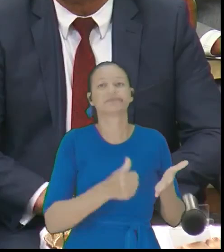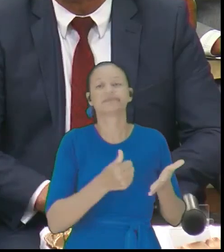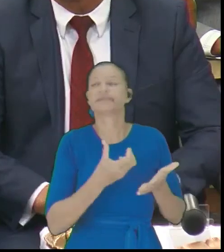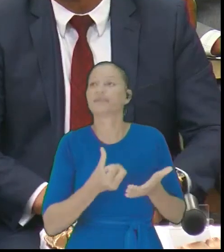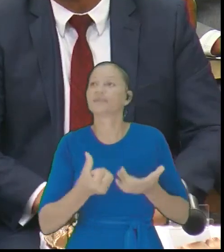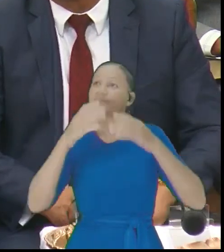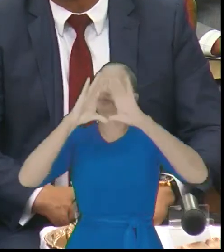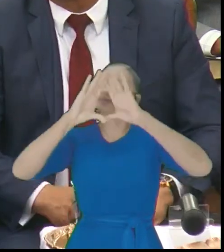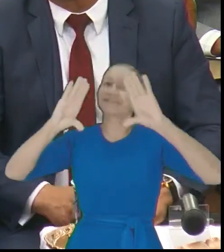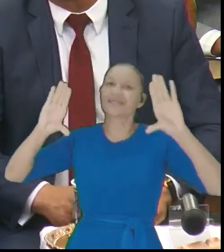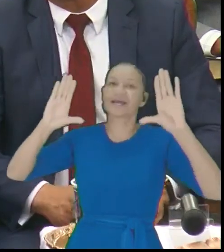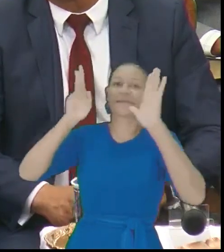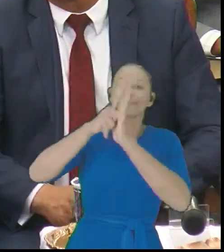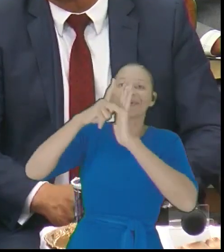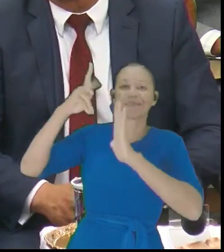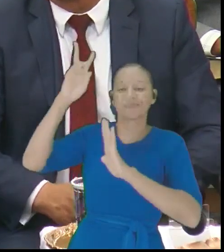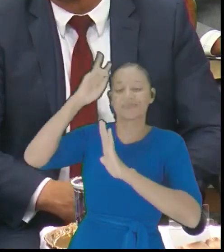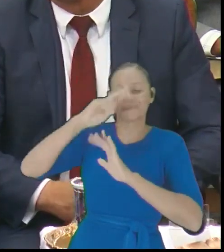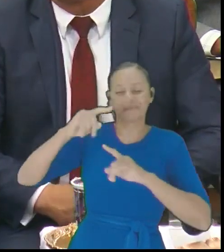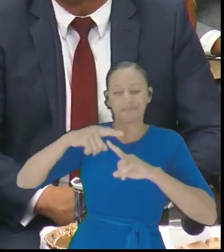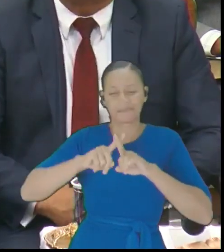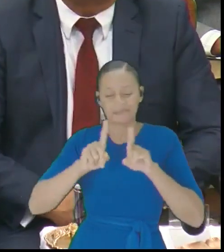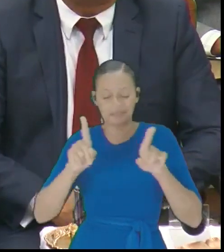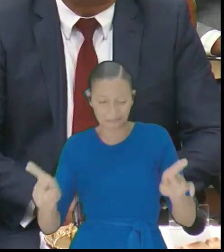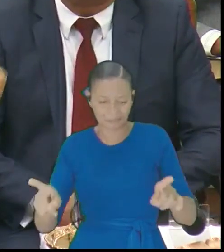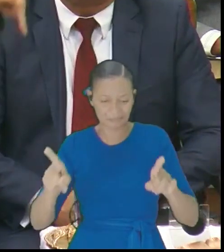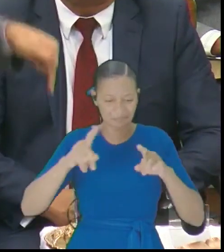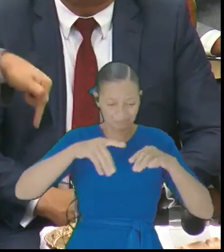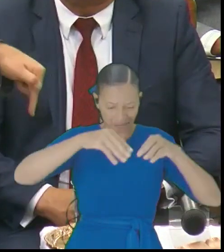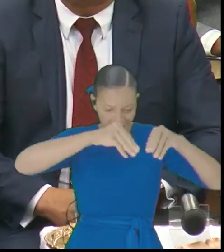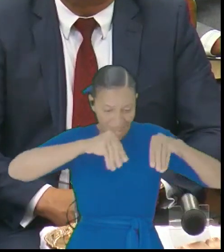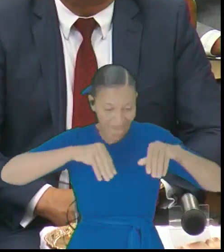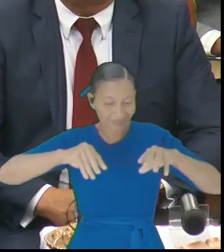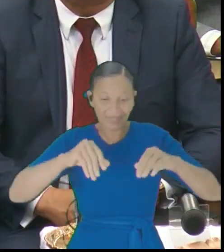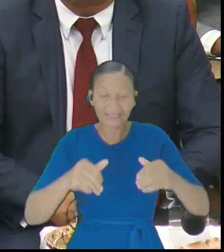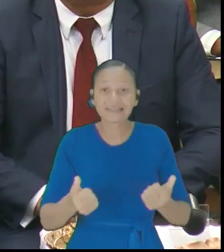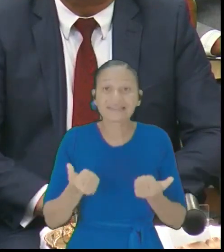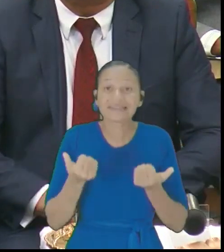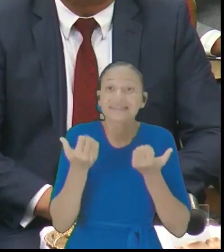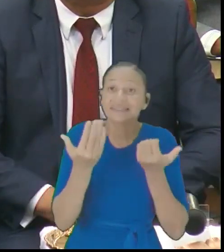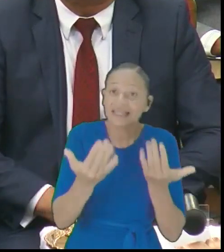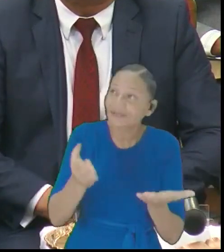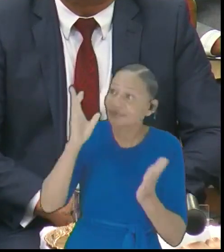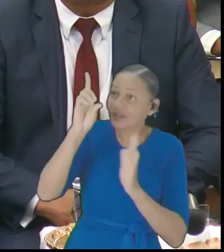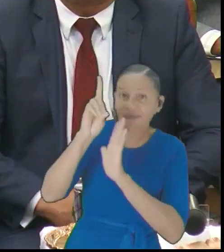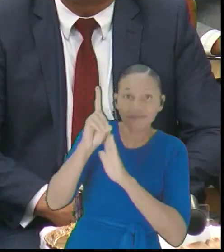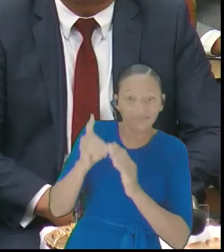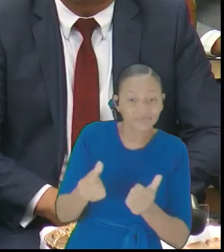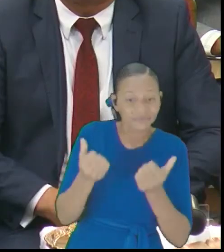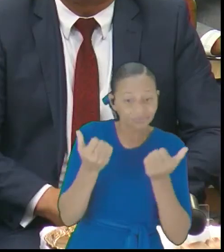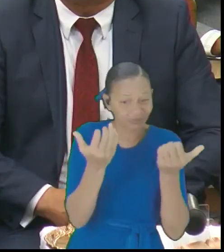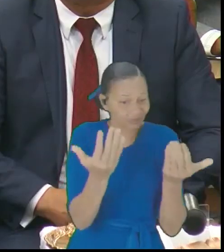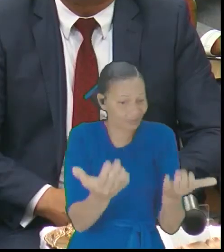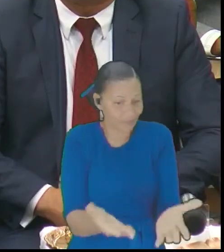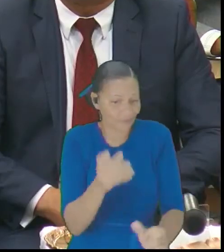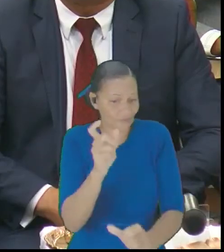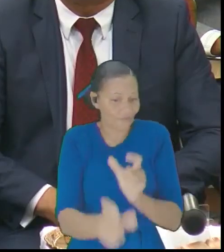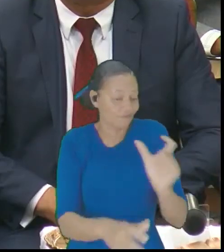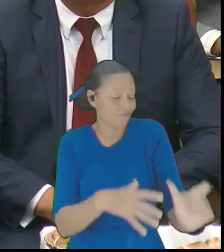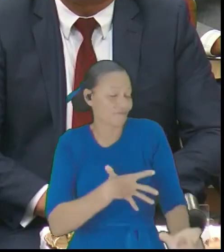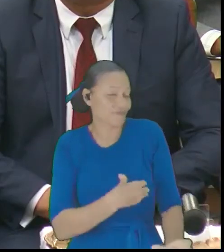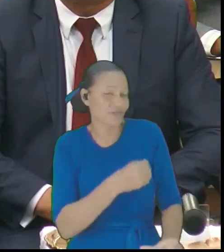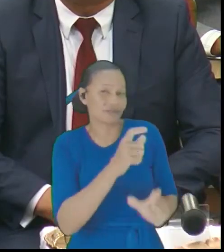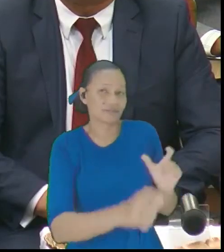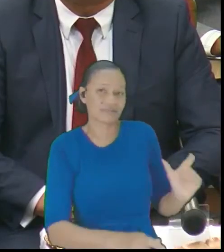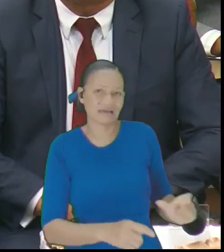Senhor, mas a terra deu Deus aos filhos dos homens. A terra não é morada de Deus, a terra